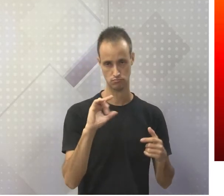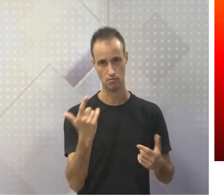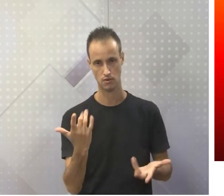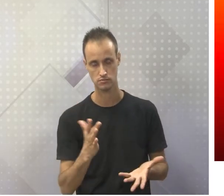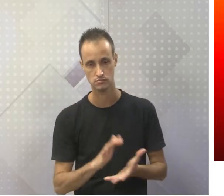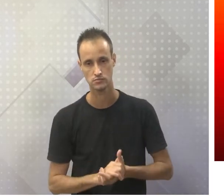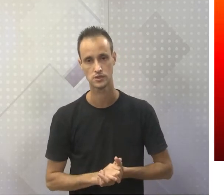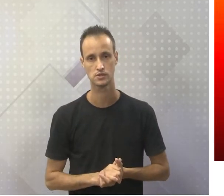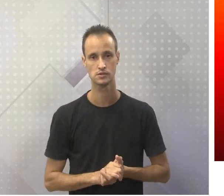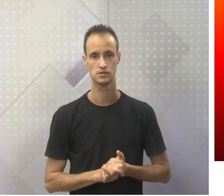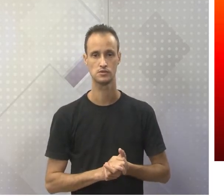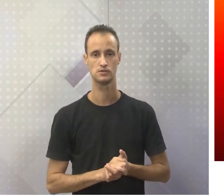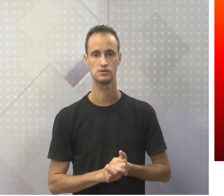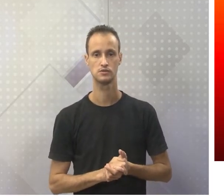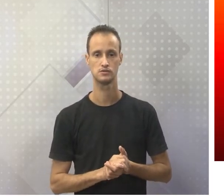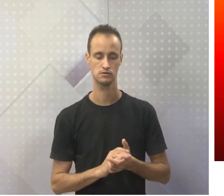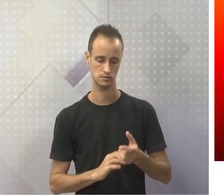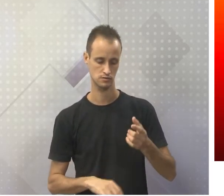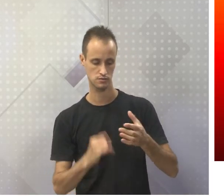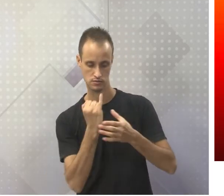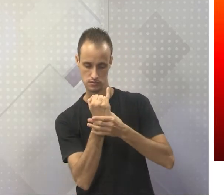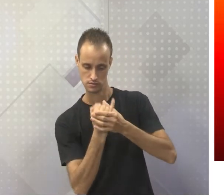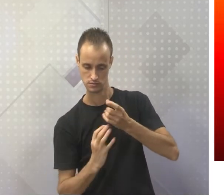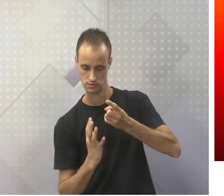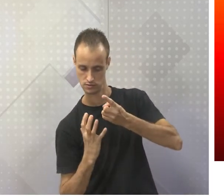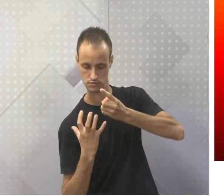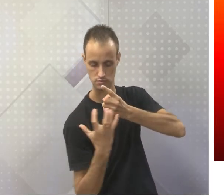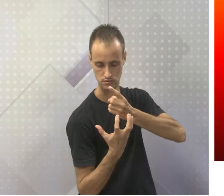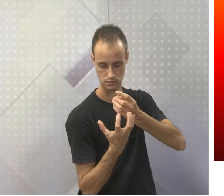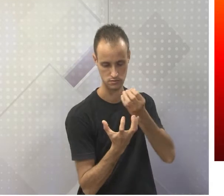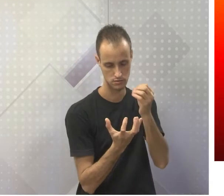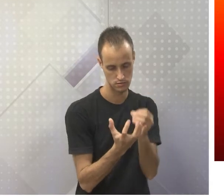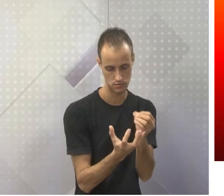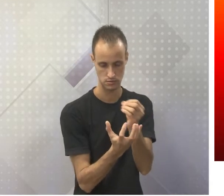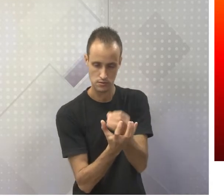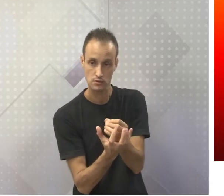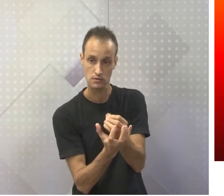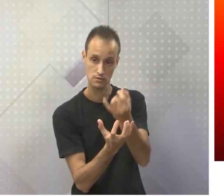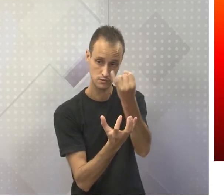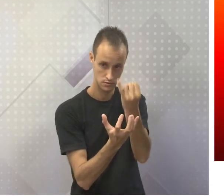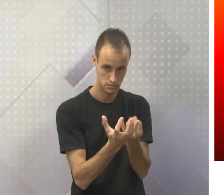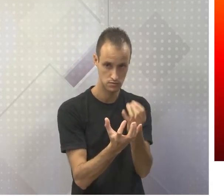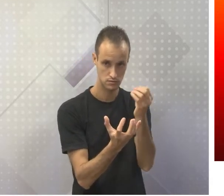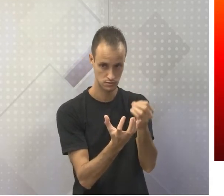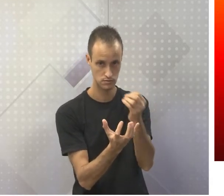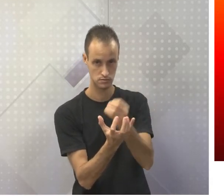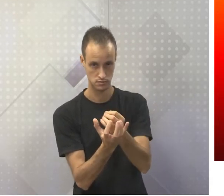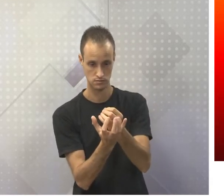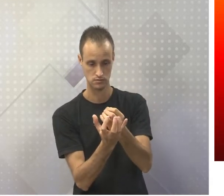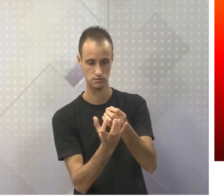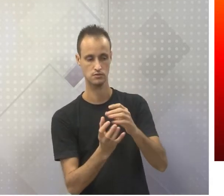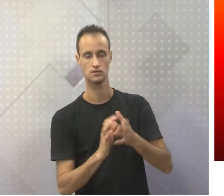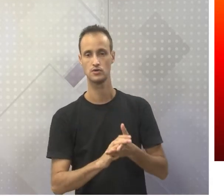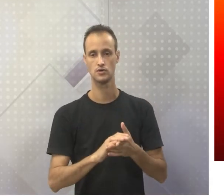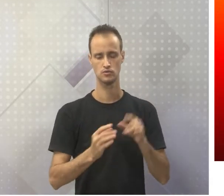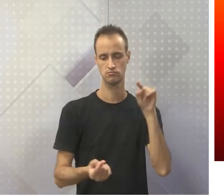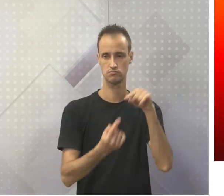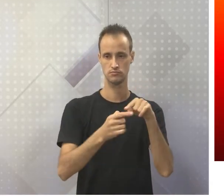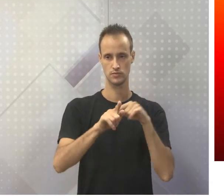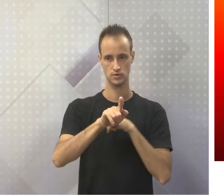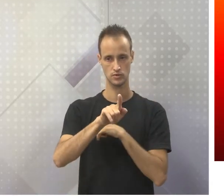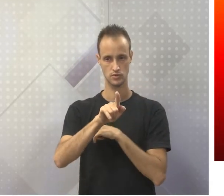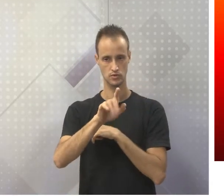obviamente, né? Localizado no interior da bolsa escrotal. O seu testículo é uma gônada e tem